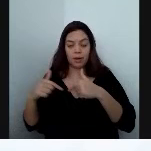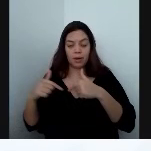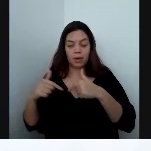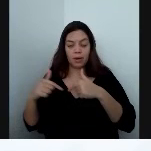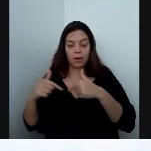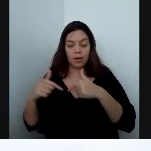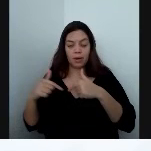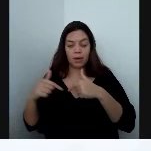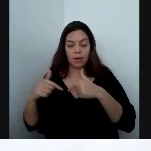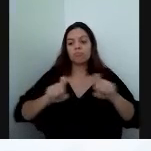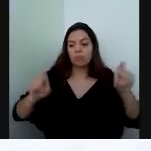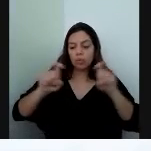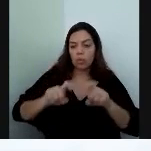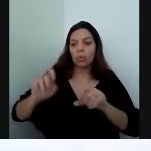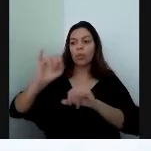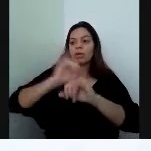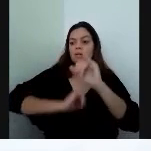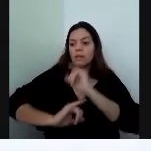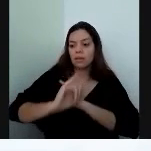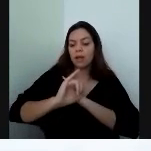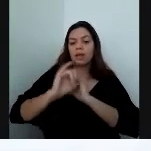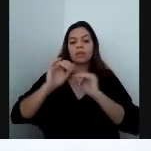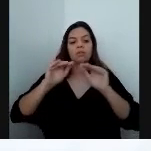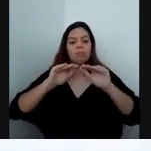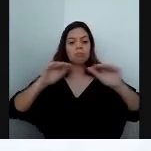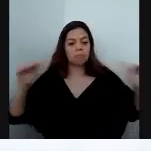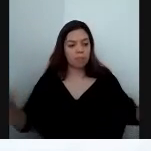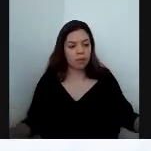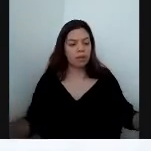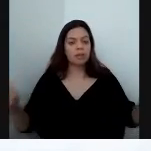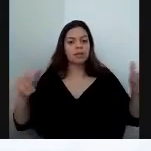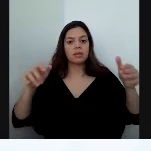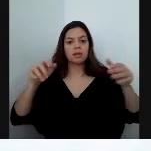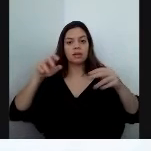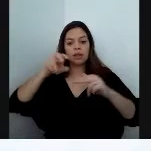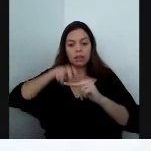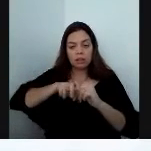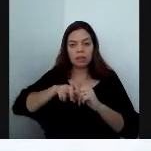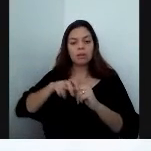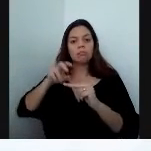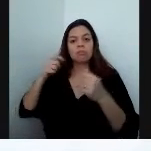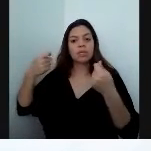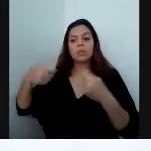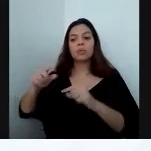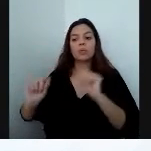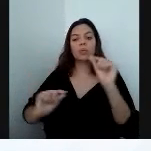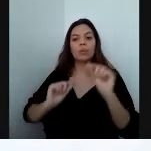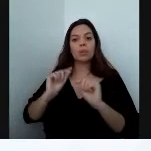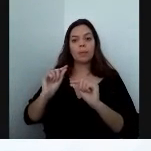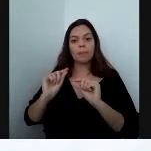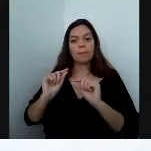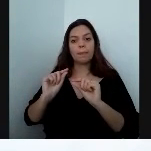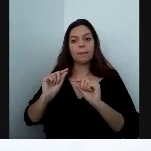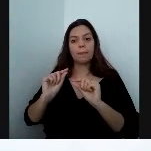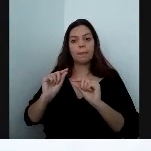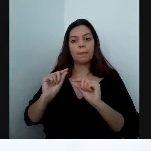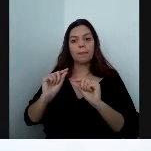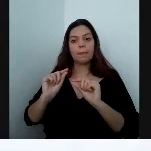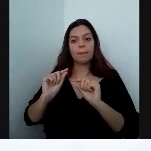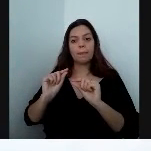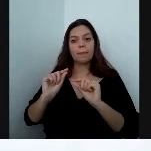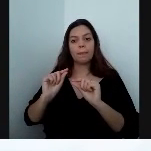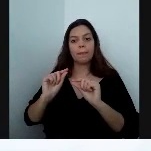ter mesa, vai ter cadeiras, as coisas mais básicas, né, A porque questão como que isso ergonômica, vai... né, Luiz Ribeiro? A